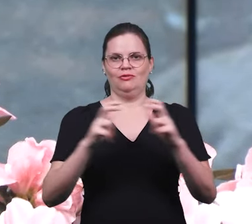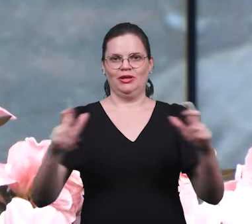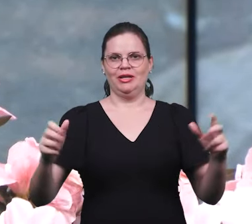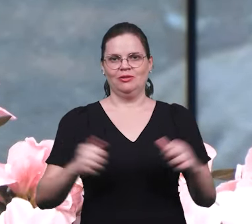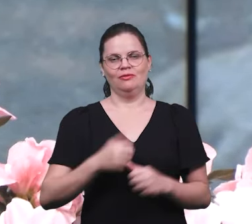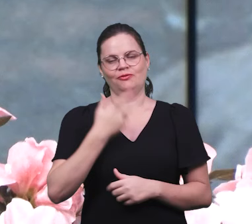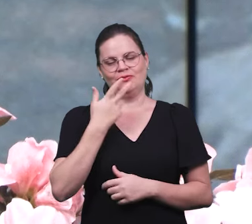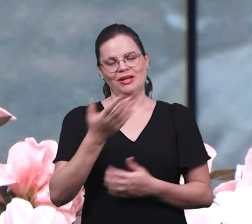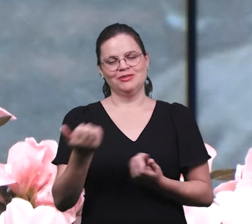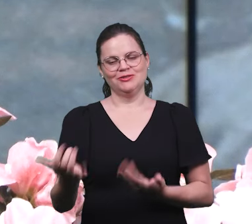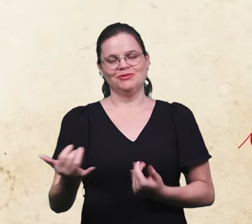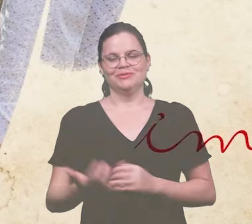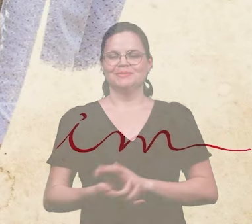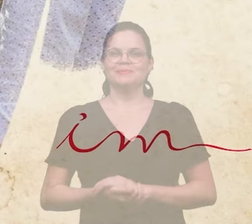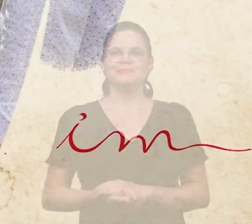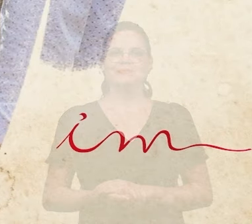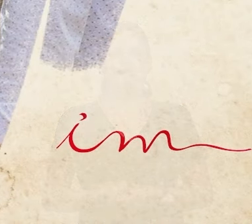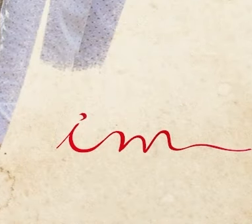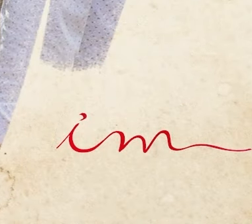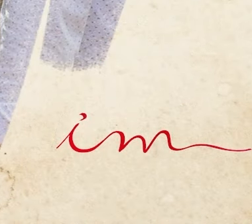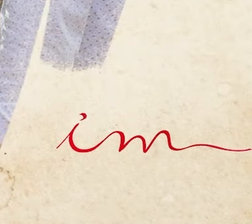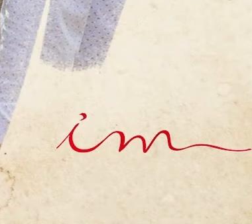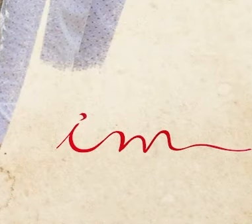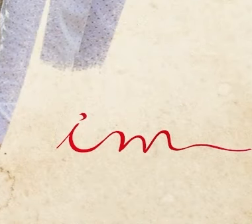Catarina. Fala, jovem!